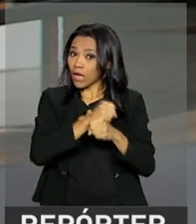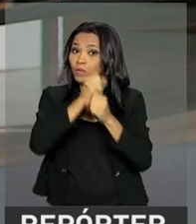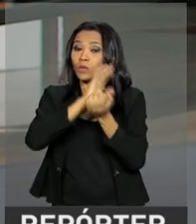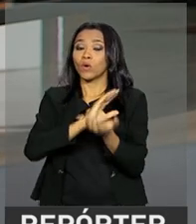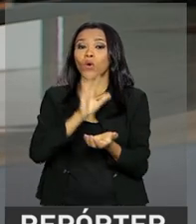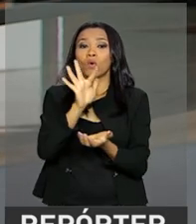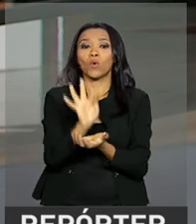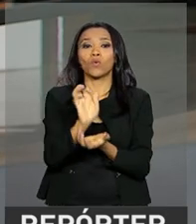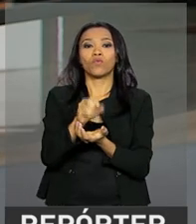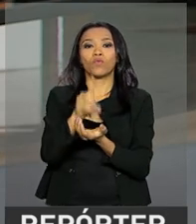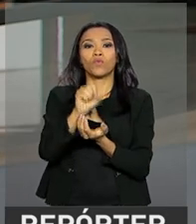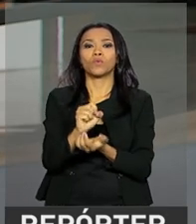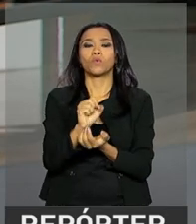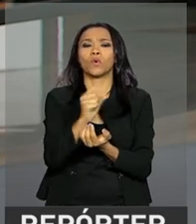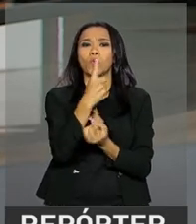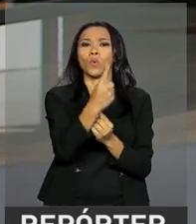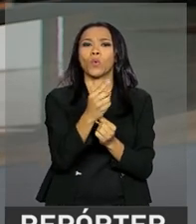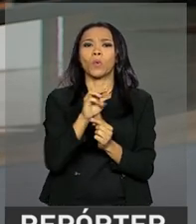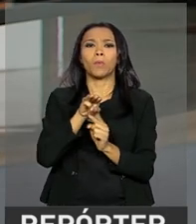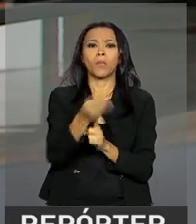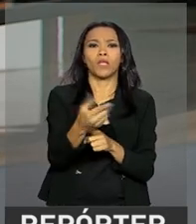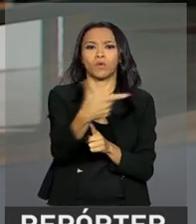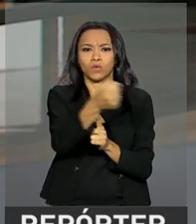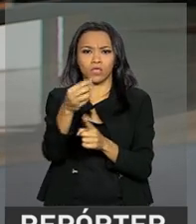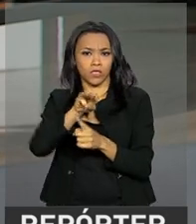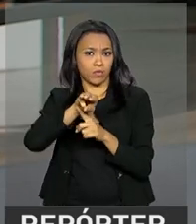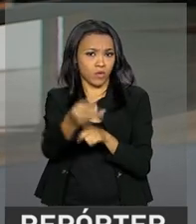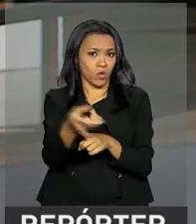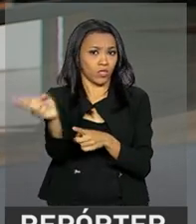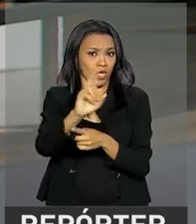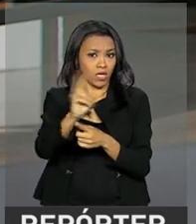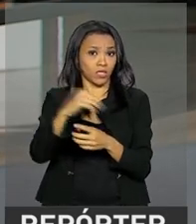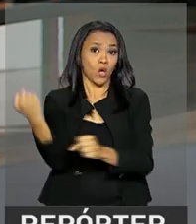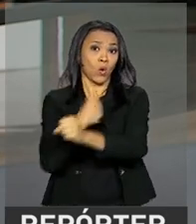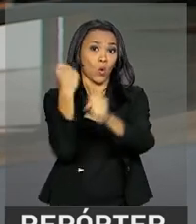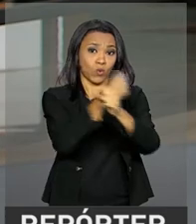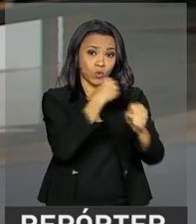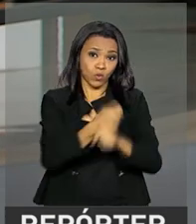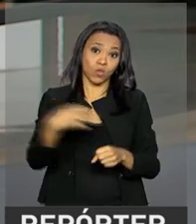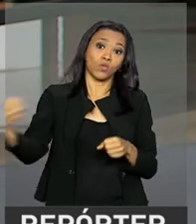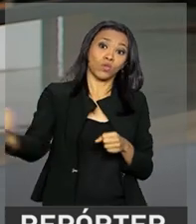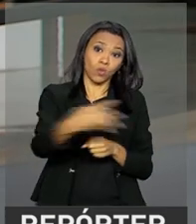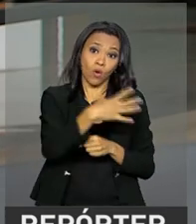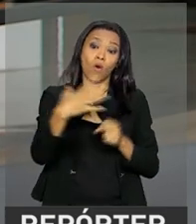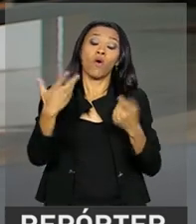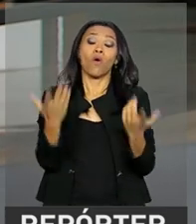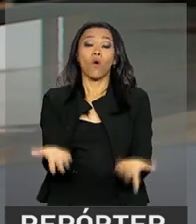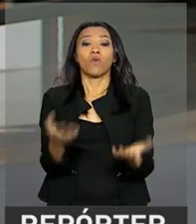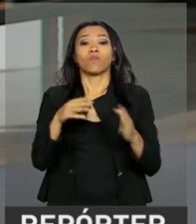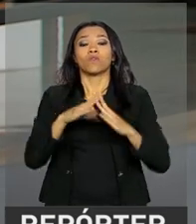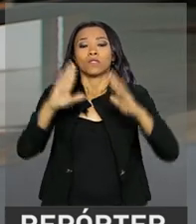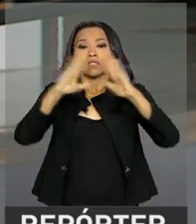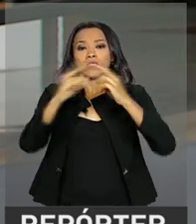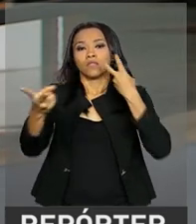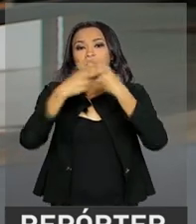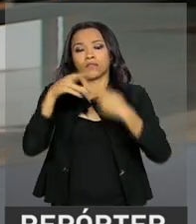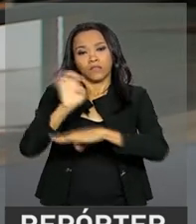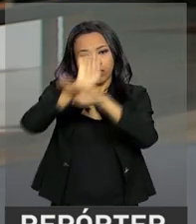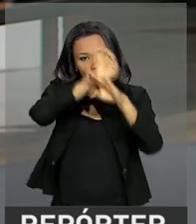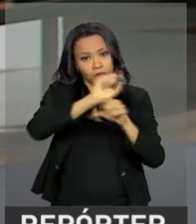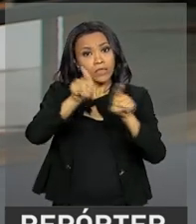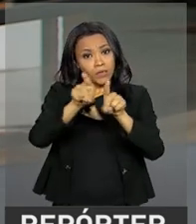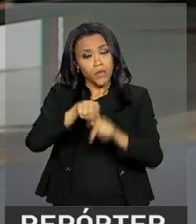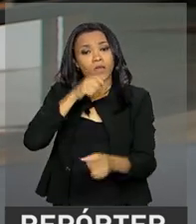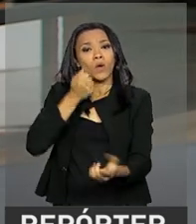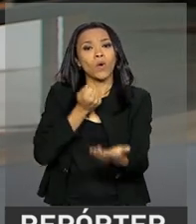Nacional destinou R 1.200 milhões de reais para construção de novos presídios estaduais e também para a compra de equipamentos e nesse